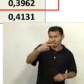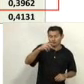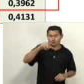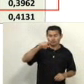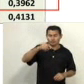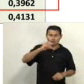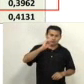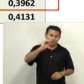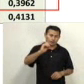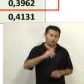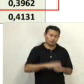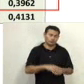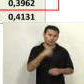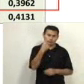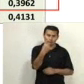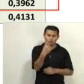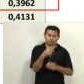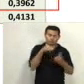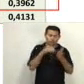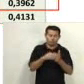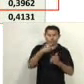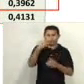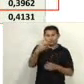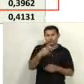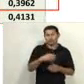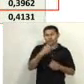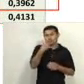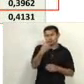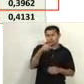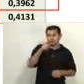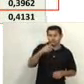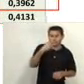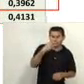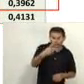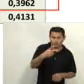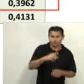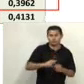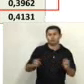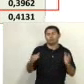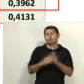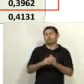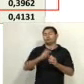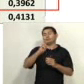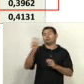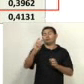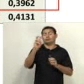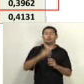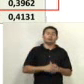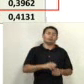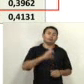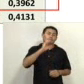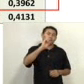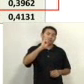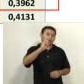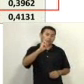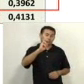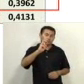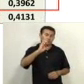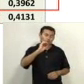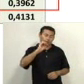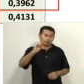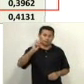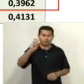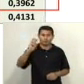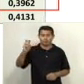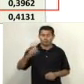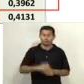1,20, 1,2. E o último valor, o 5, o 0,05, eu pego na minha coluna,